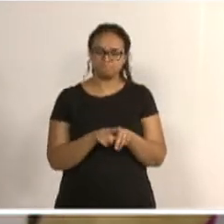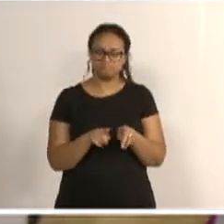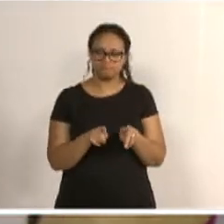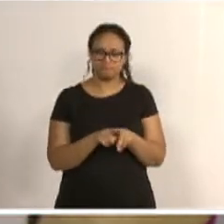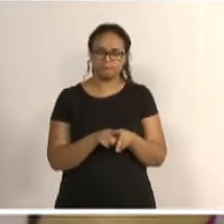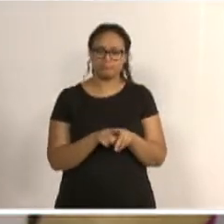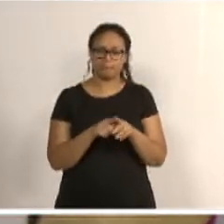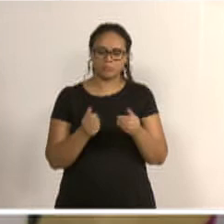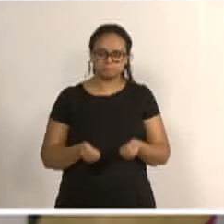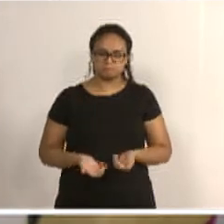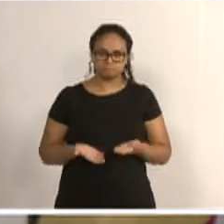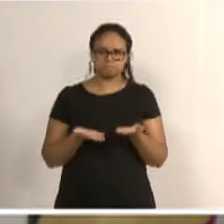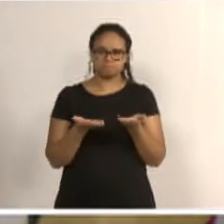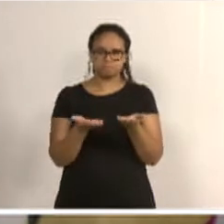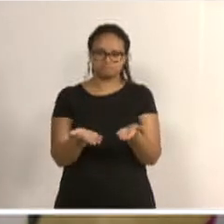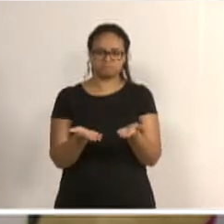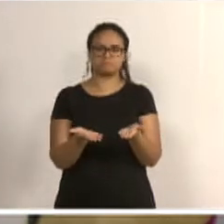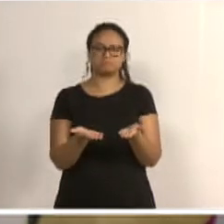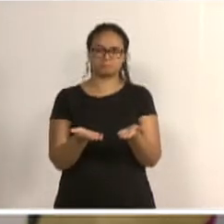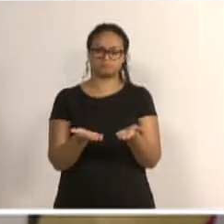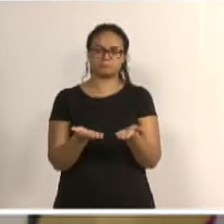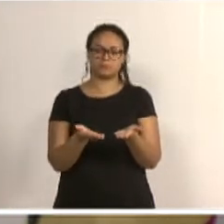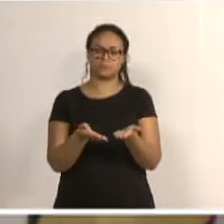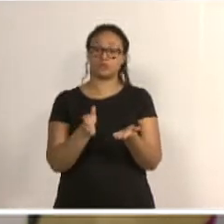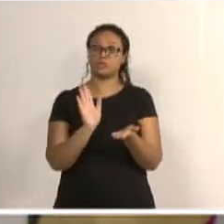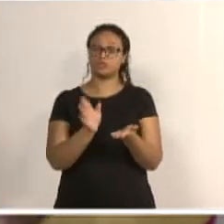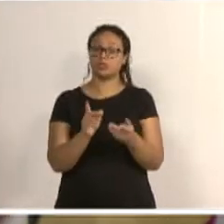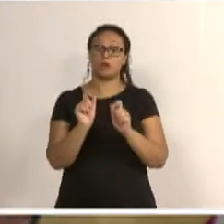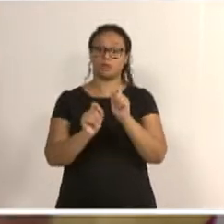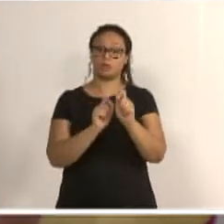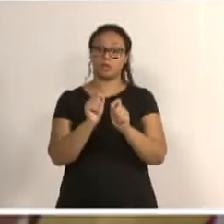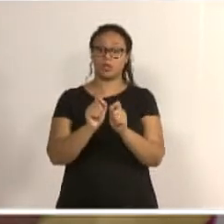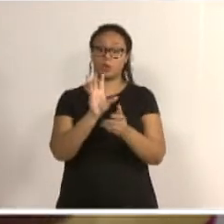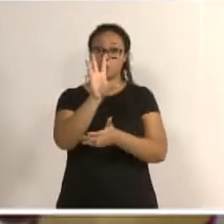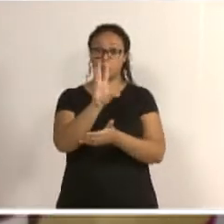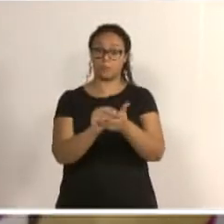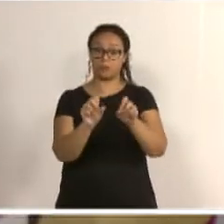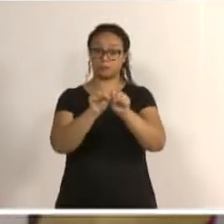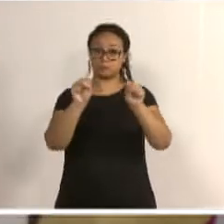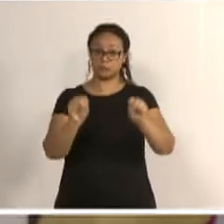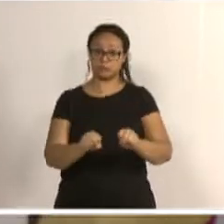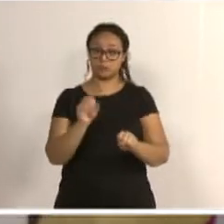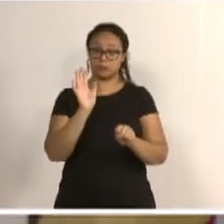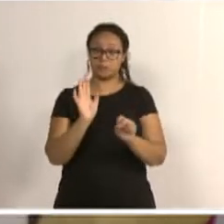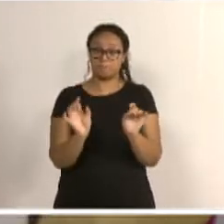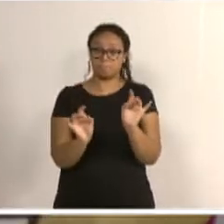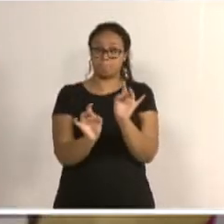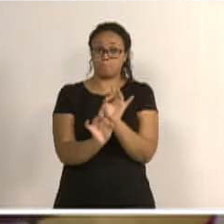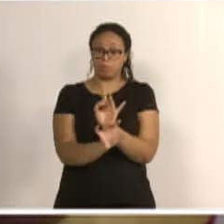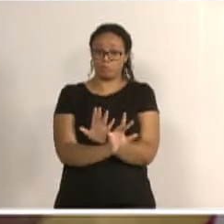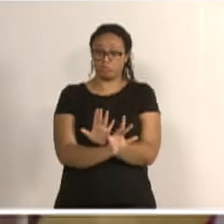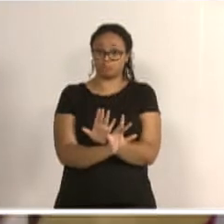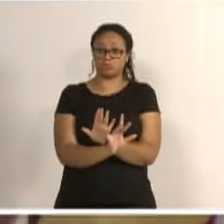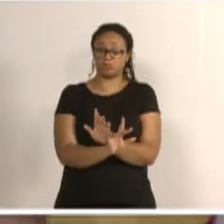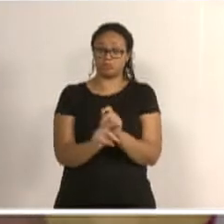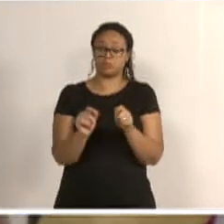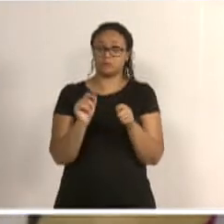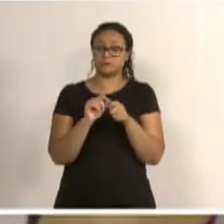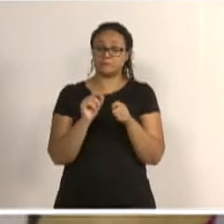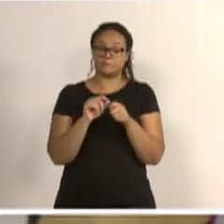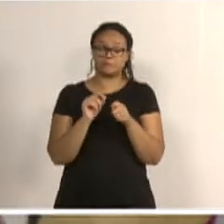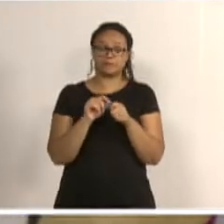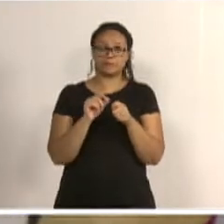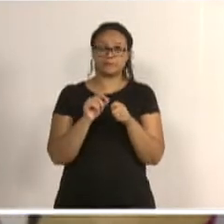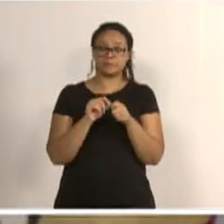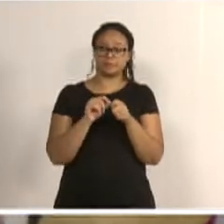feita, ela foi baseada num sistema pronto que foi apresentado no processo licitatório e a empresa que foi a